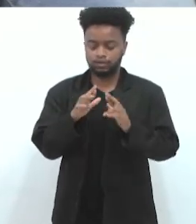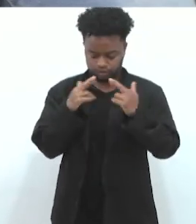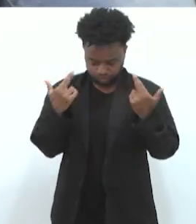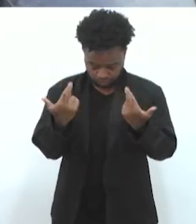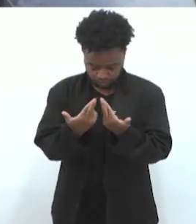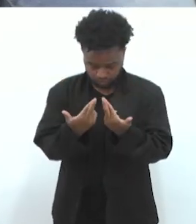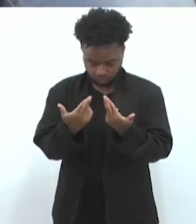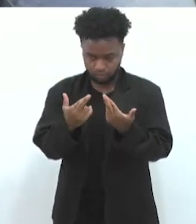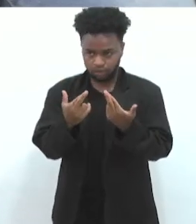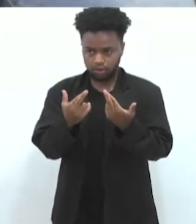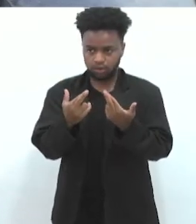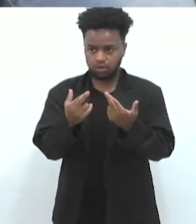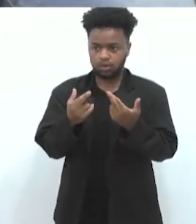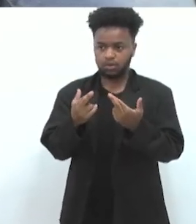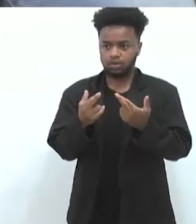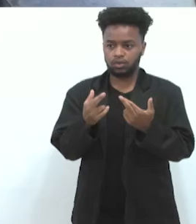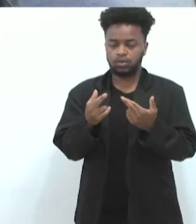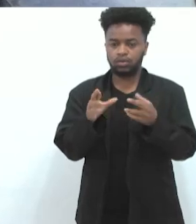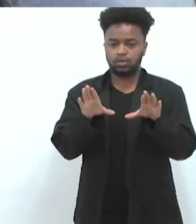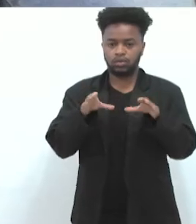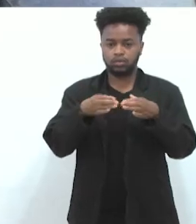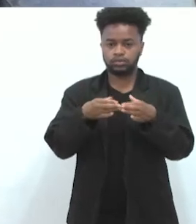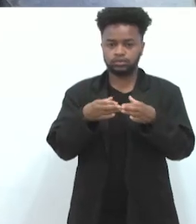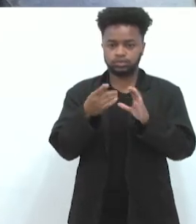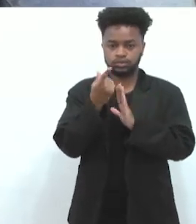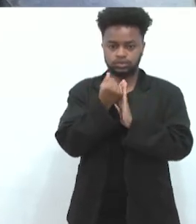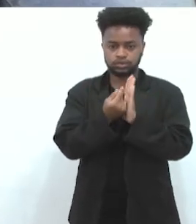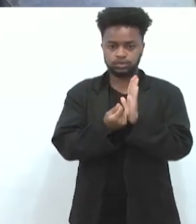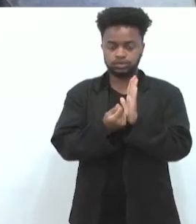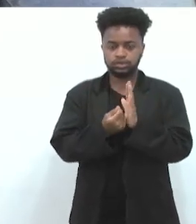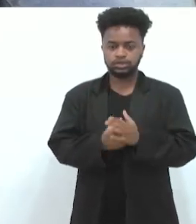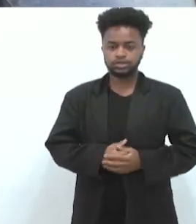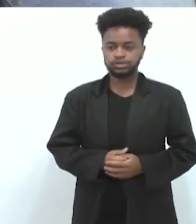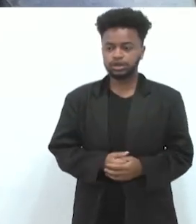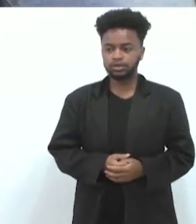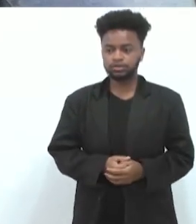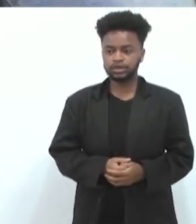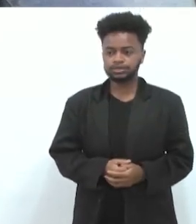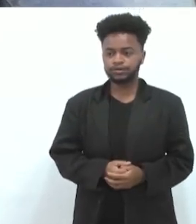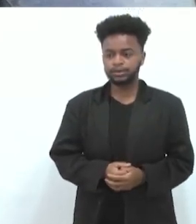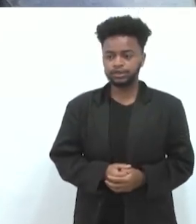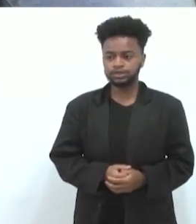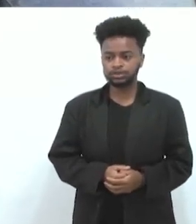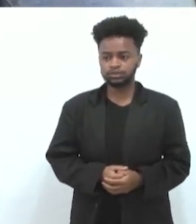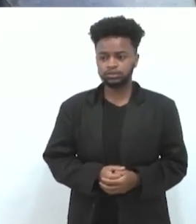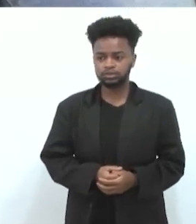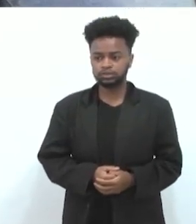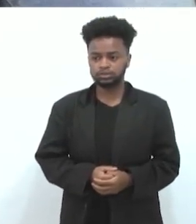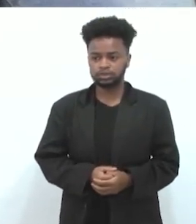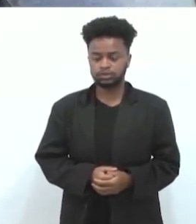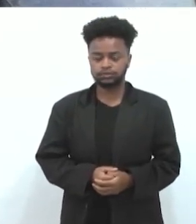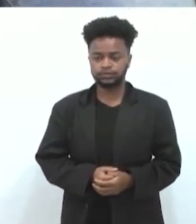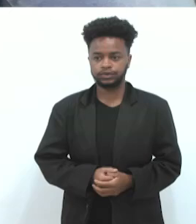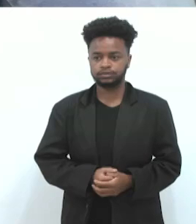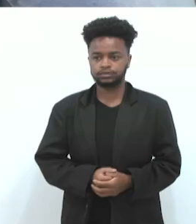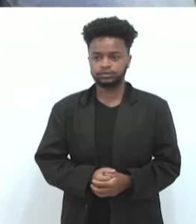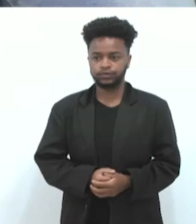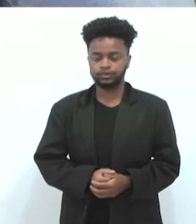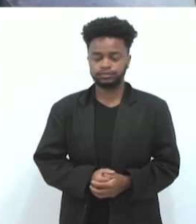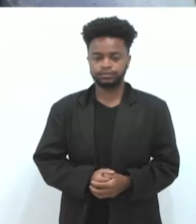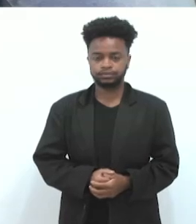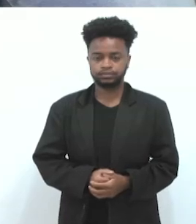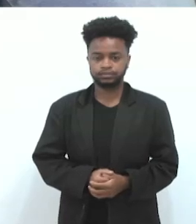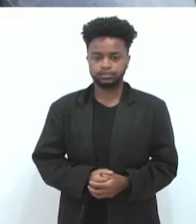orçamento. Na reunião de comissão de orçamento. Na comissão de orçamento, eu disse que assim que abrisse